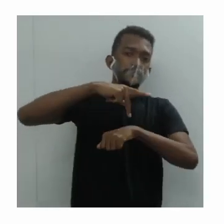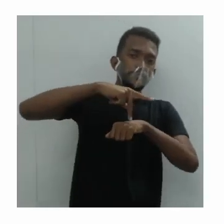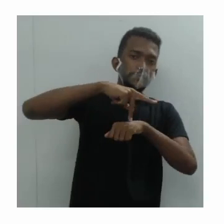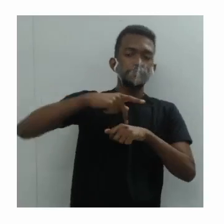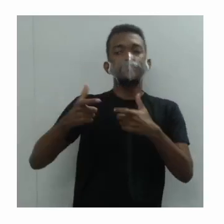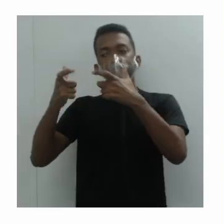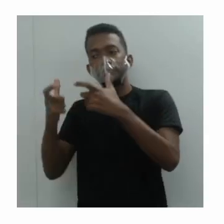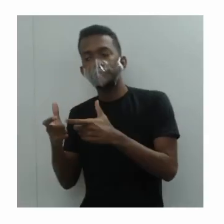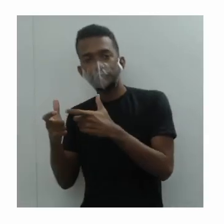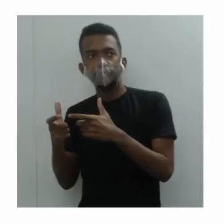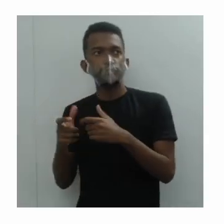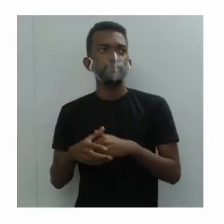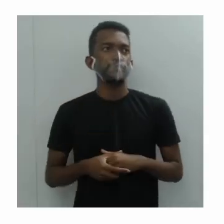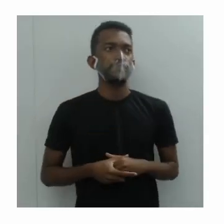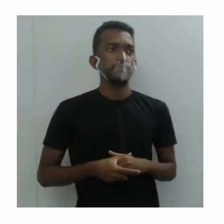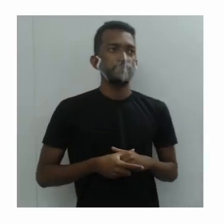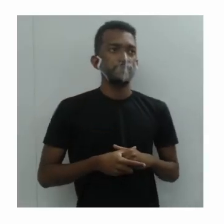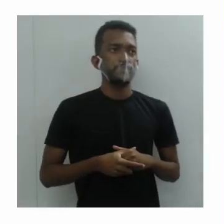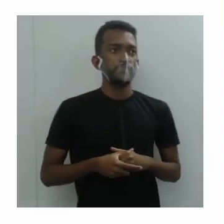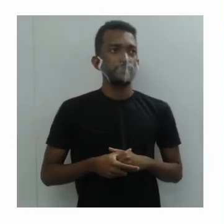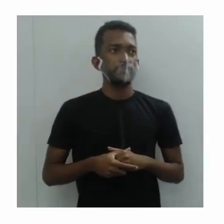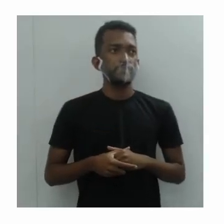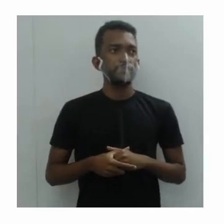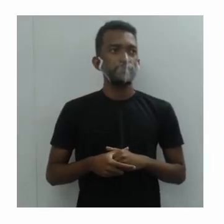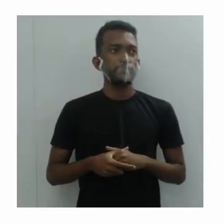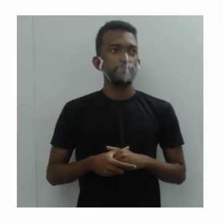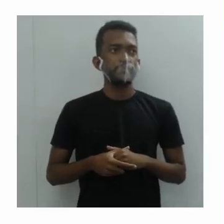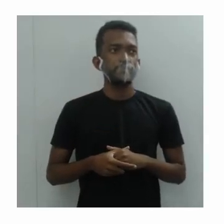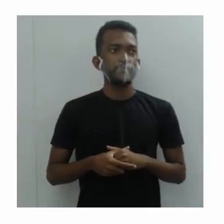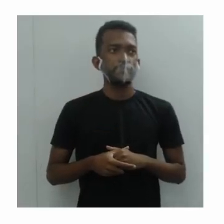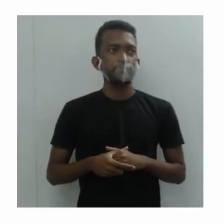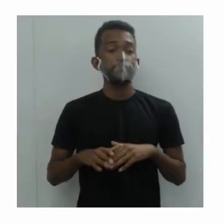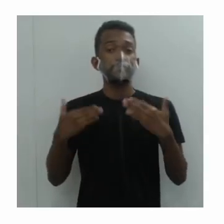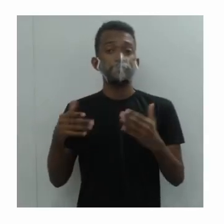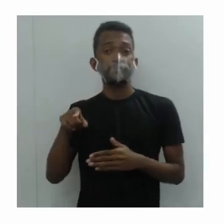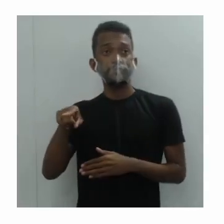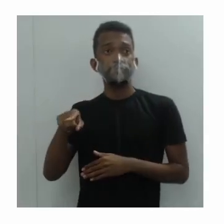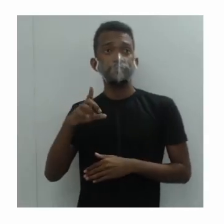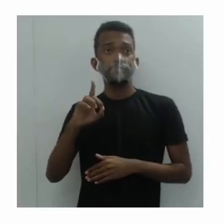local? Então, essa é a demografia.